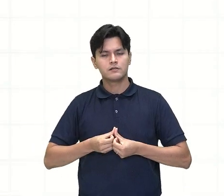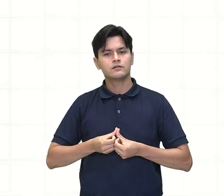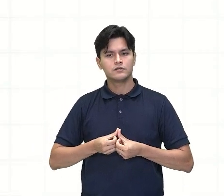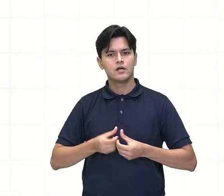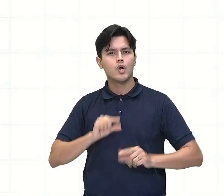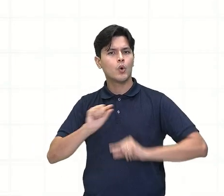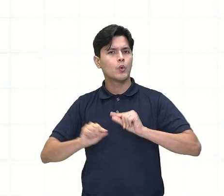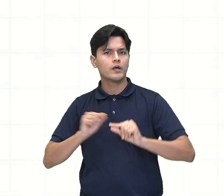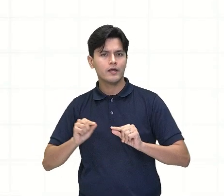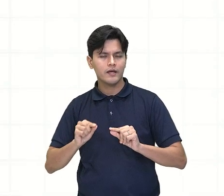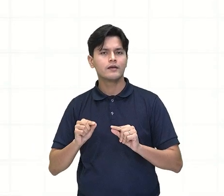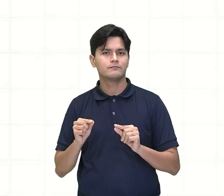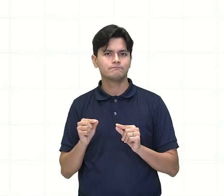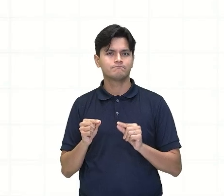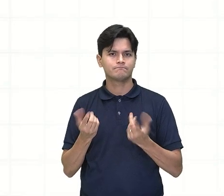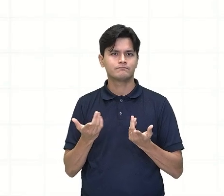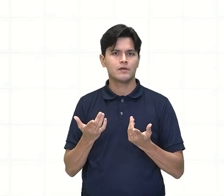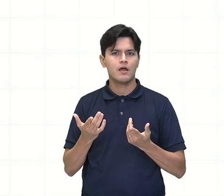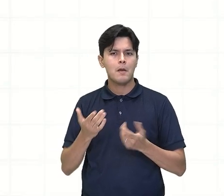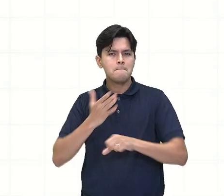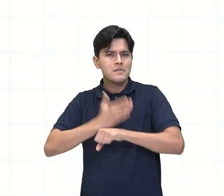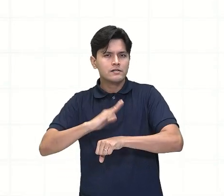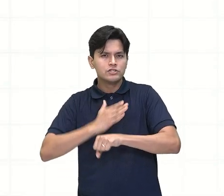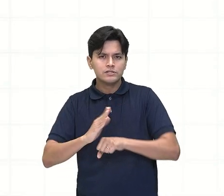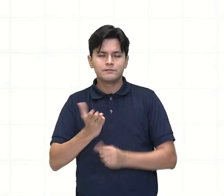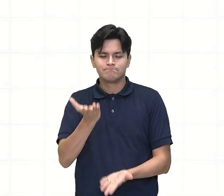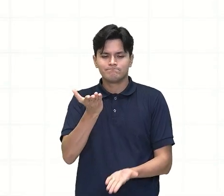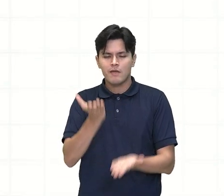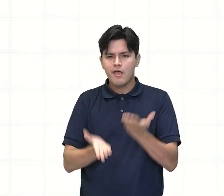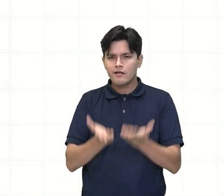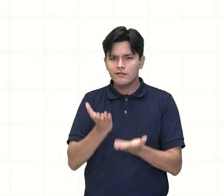questão da luz interior, né? A meditação, que é a